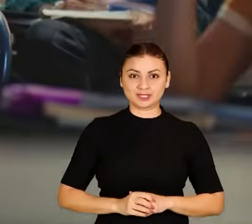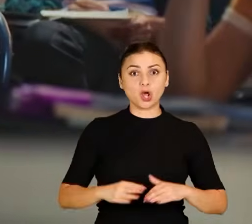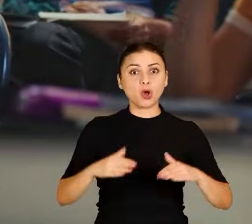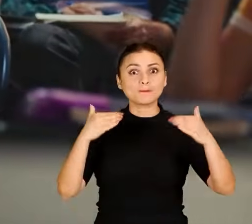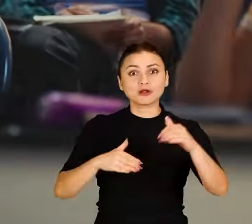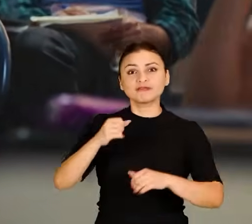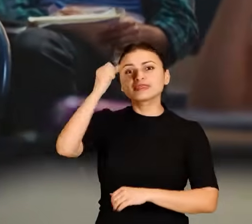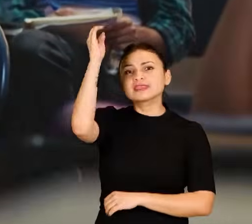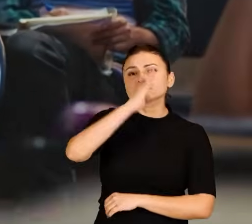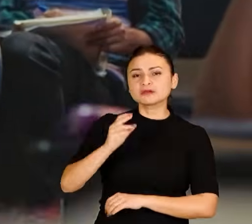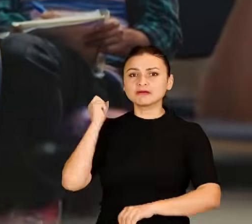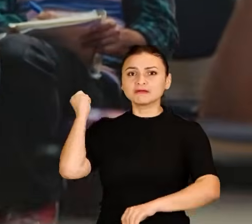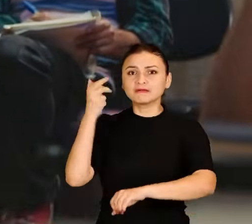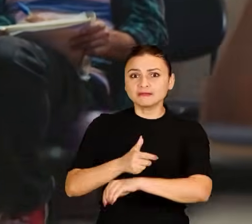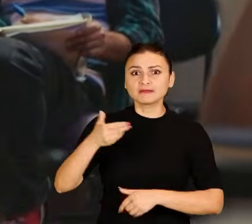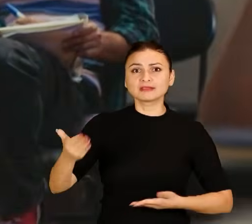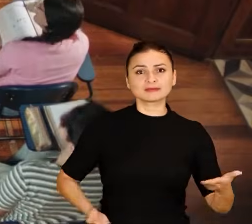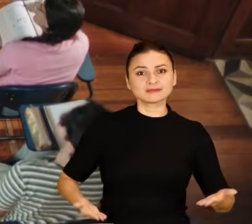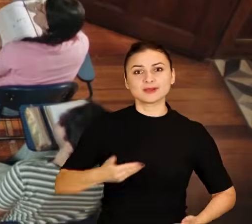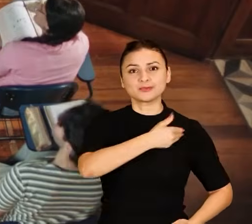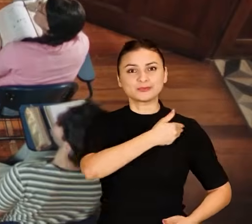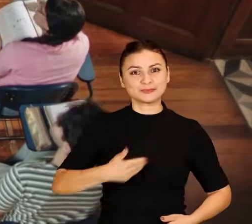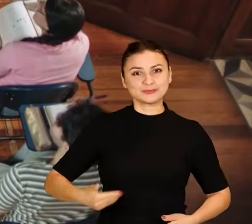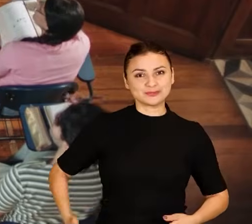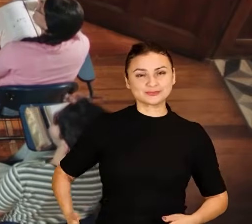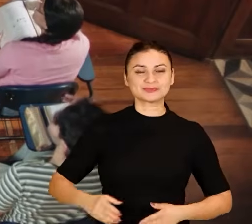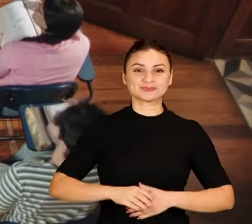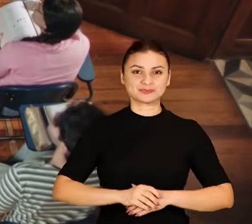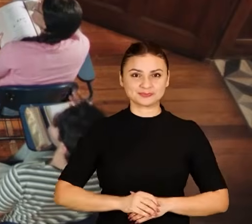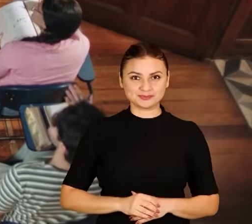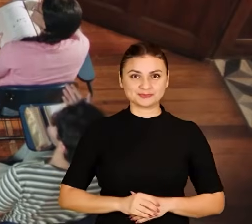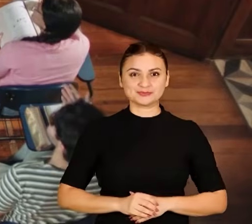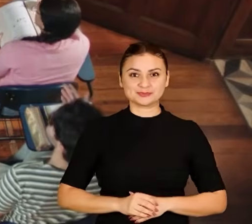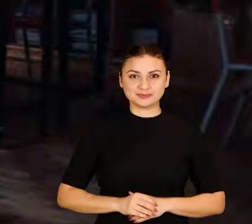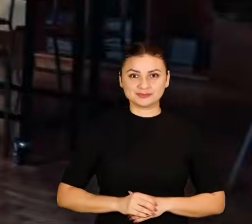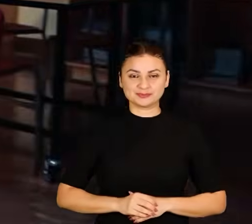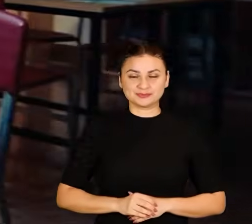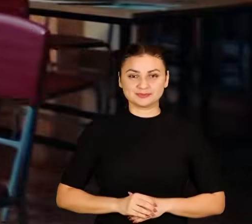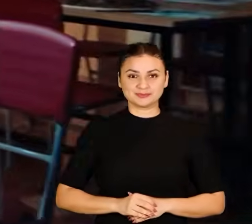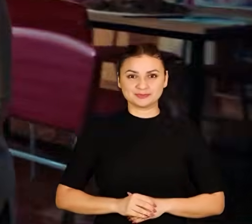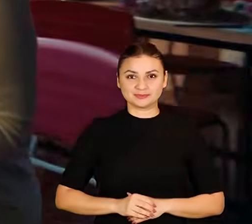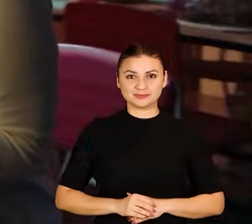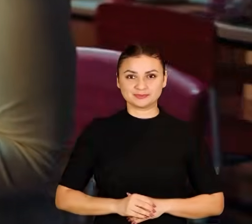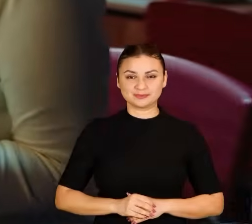Uma prova nacional, que é a porta de entrada para o serviço público.